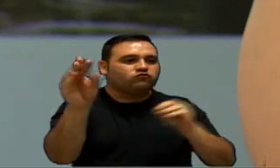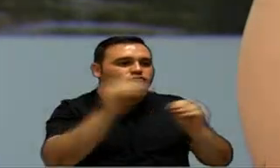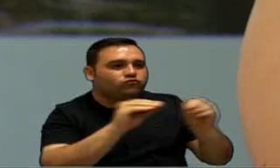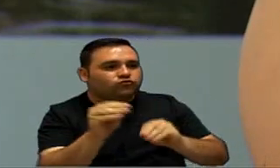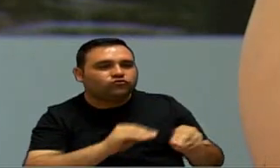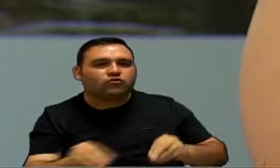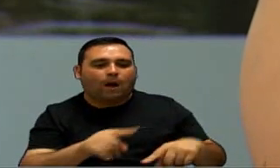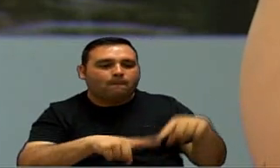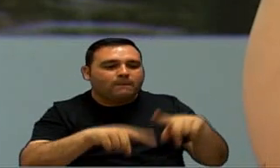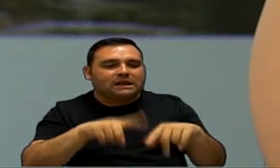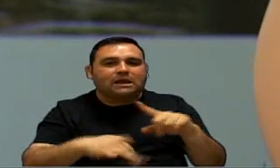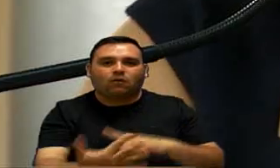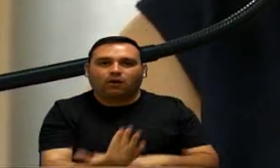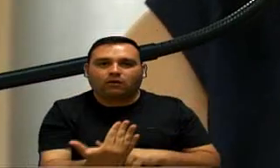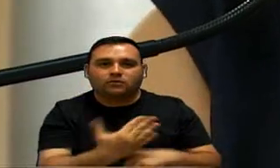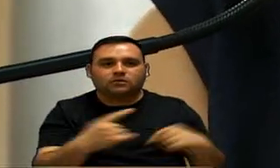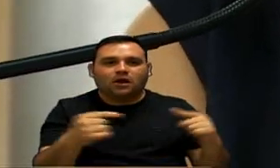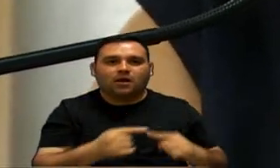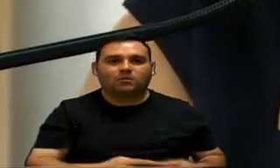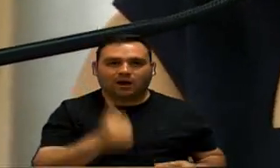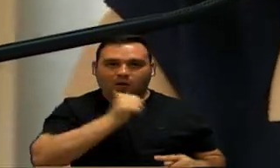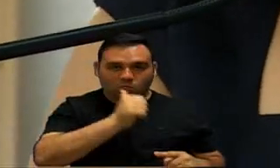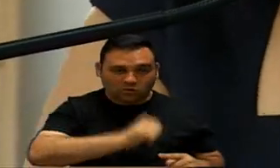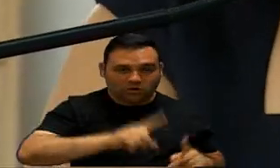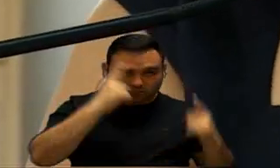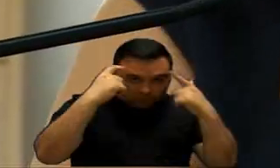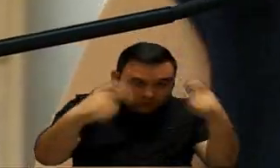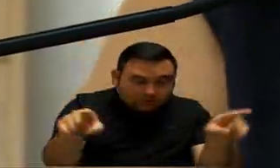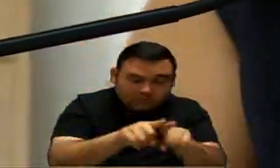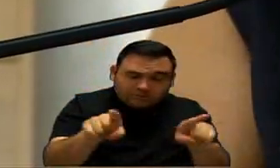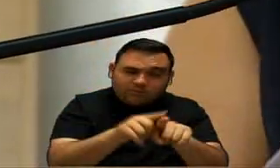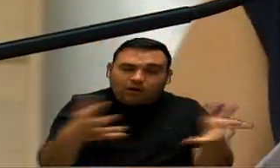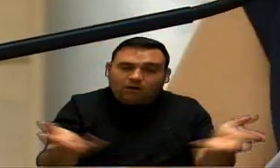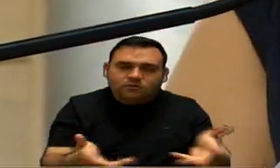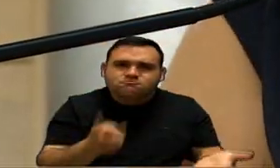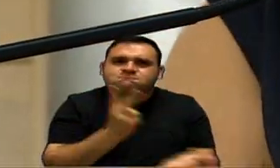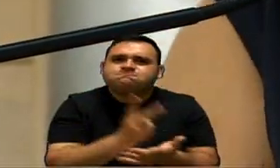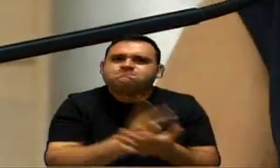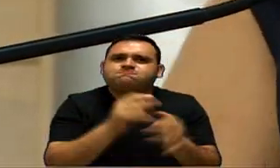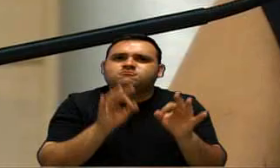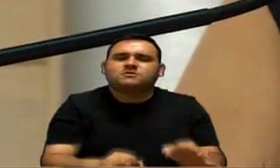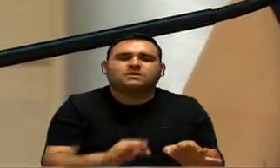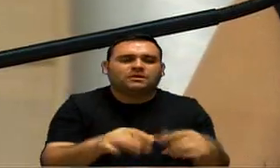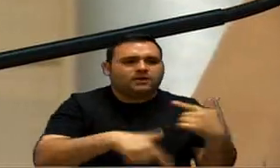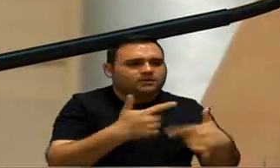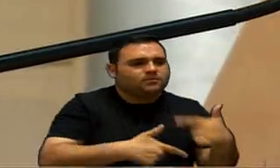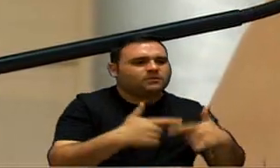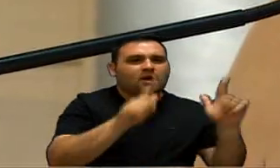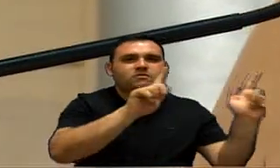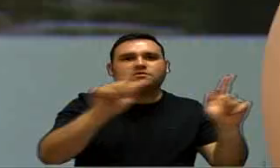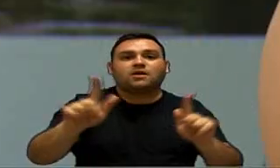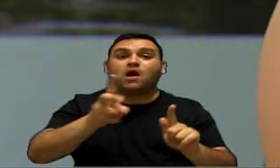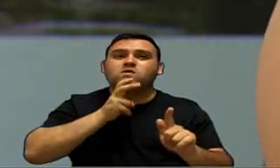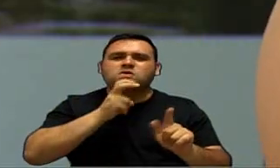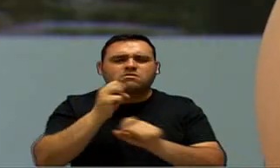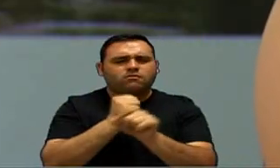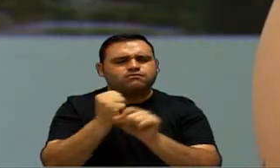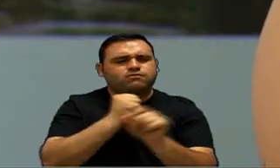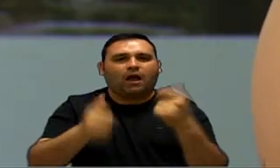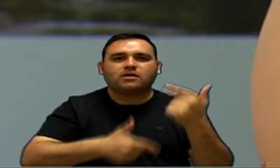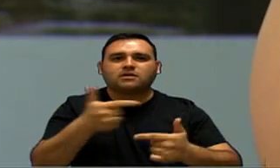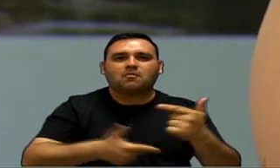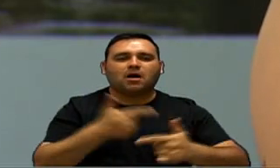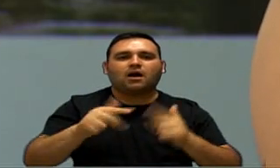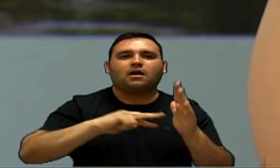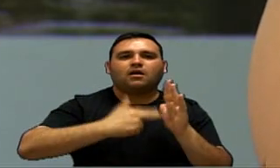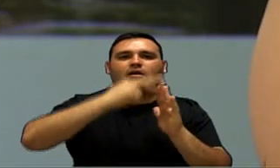apoio relacionado à violência contra a mulher e efetivamente trabalhar essa campanha. Há muitos anos, Sorocaba trabalha a